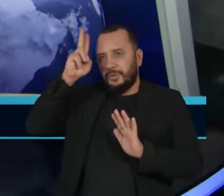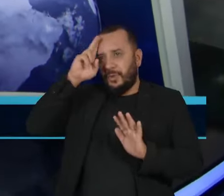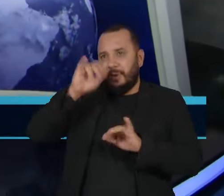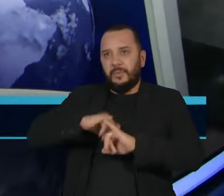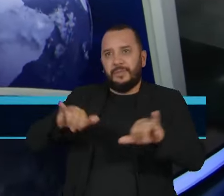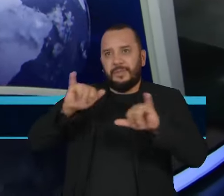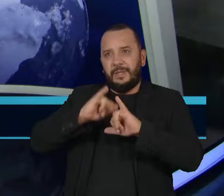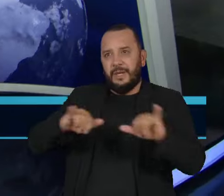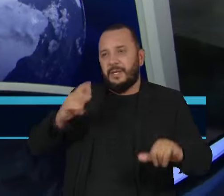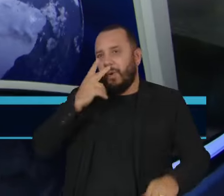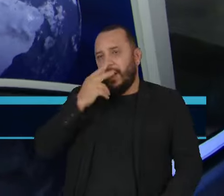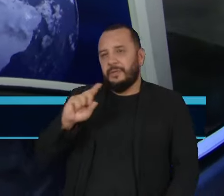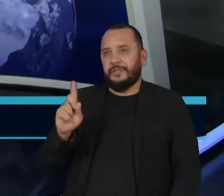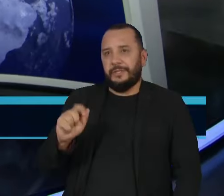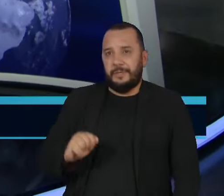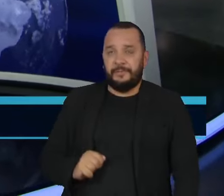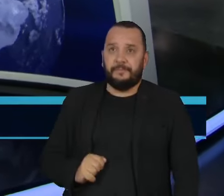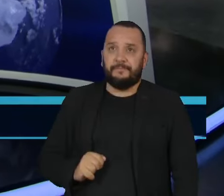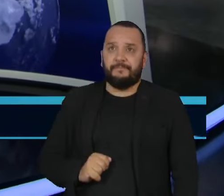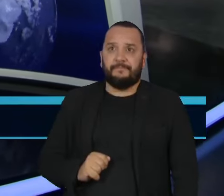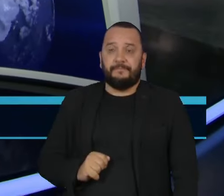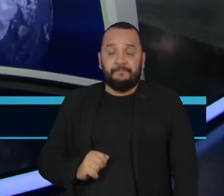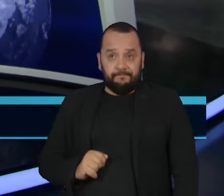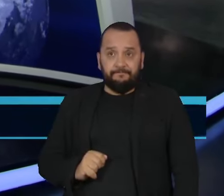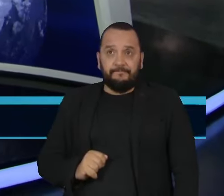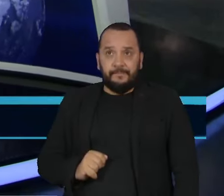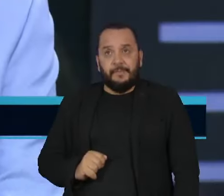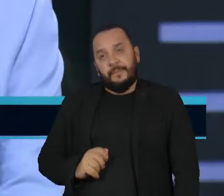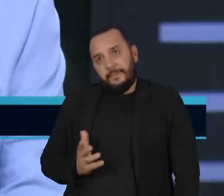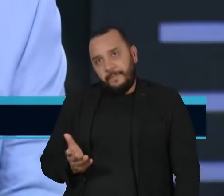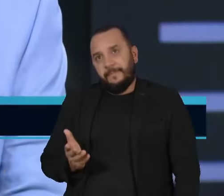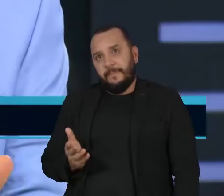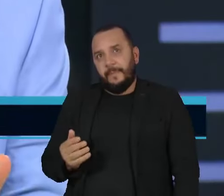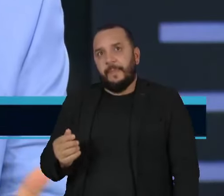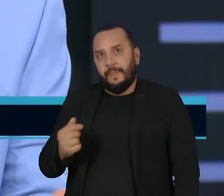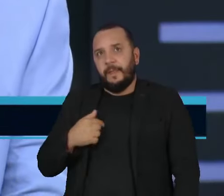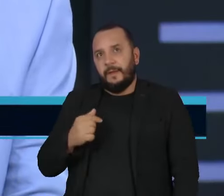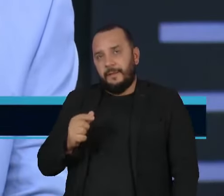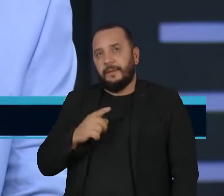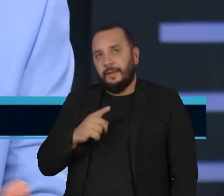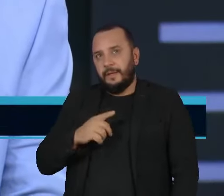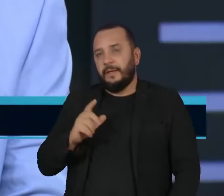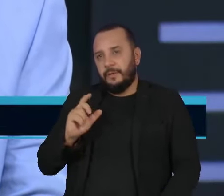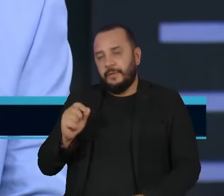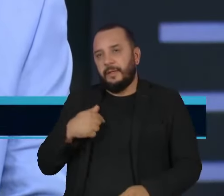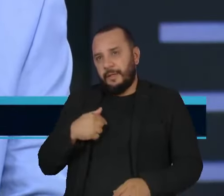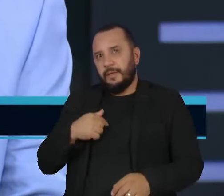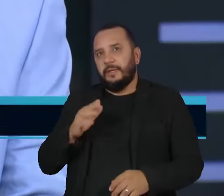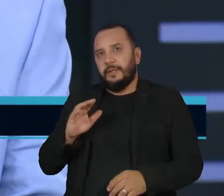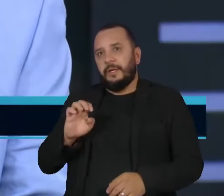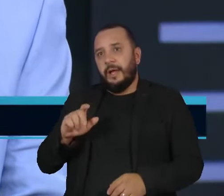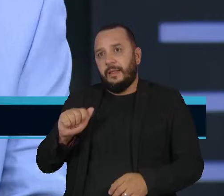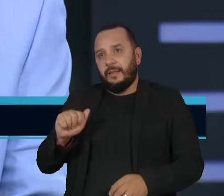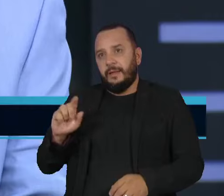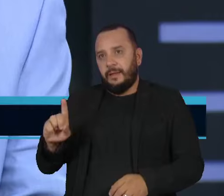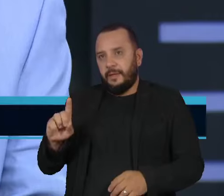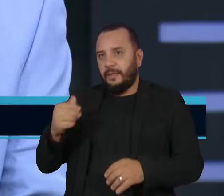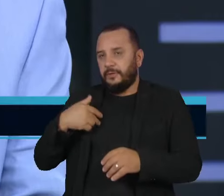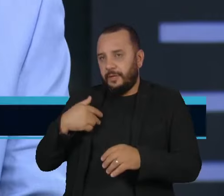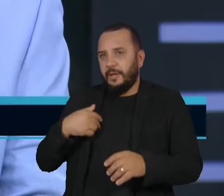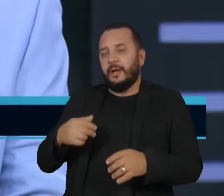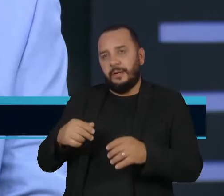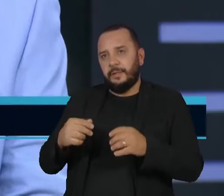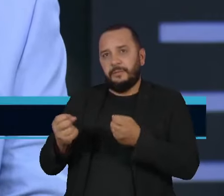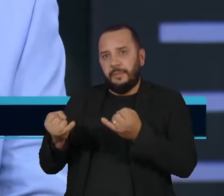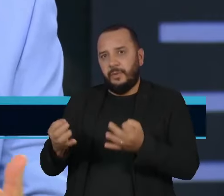Entendeu? Agora, de novo, é louvável que o IAB levante essa questão para nós conversarmos